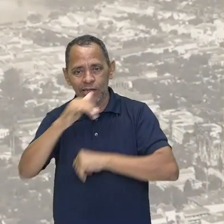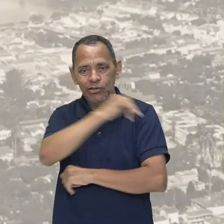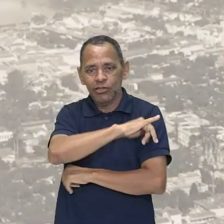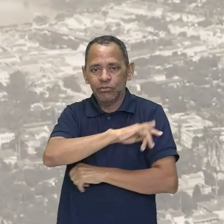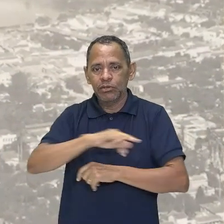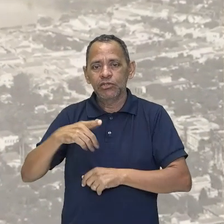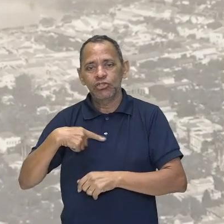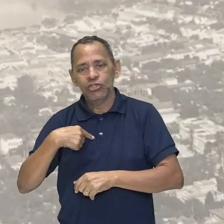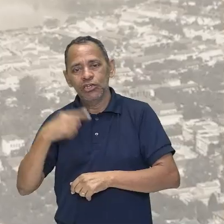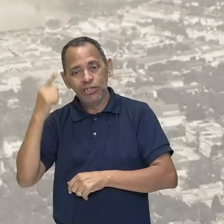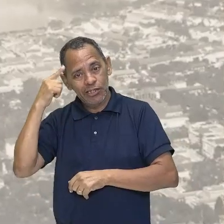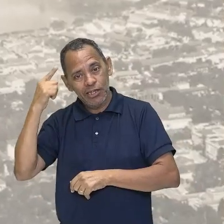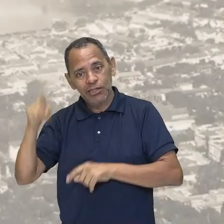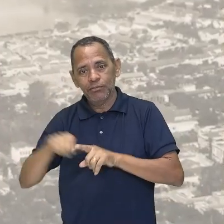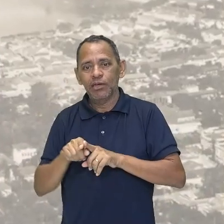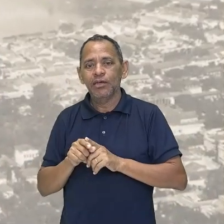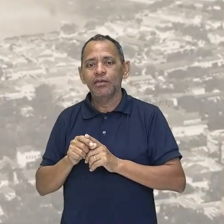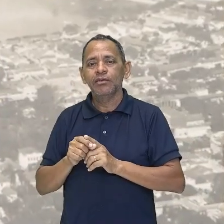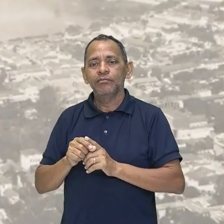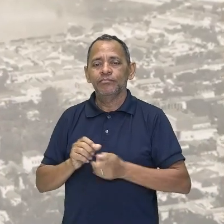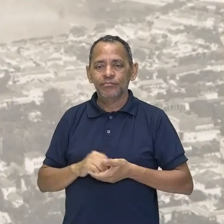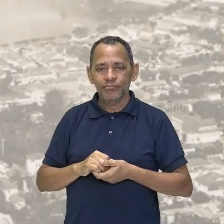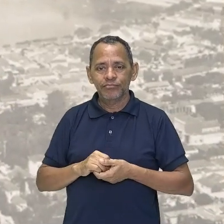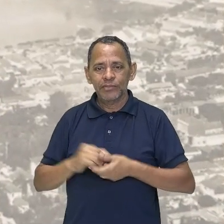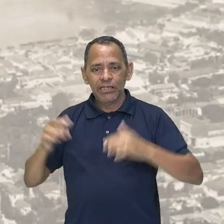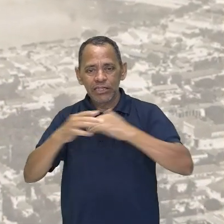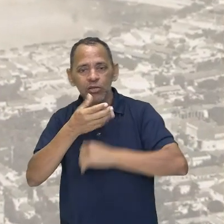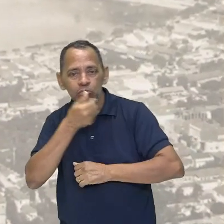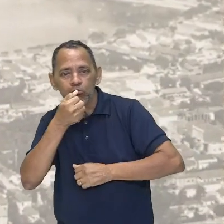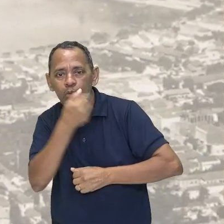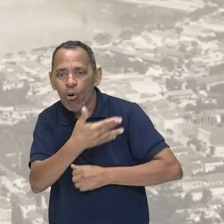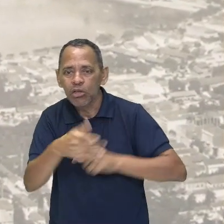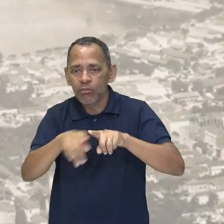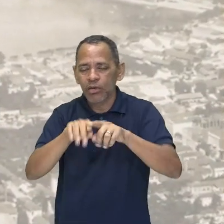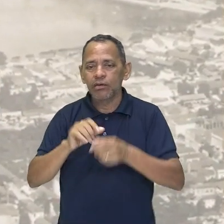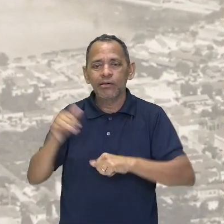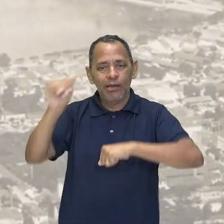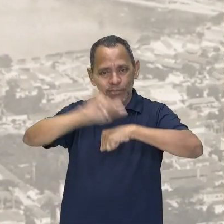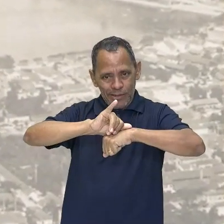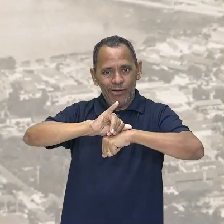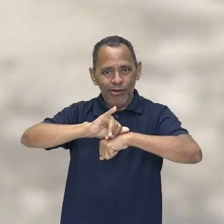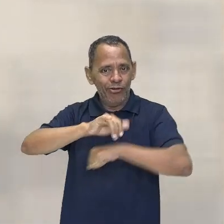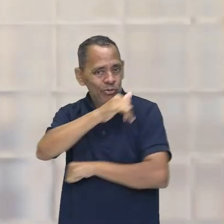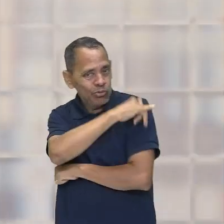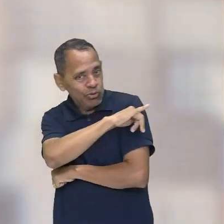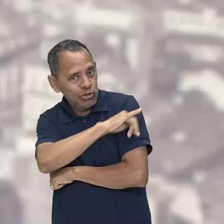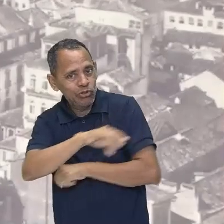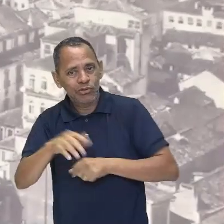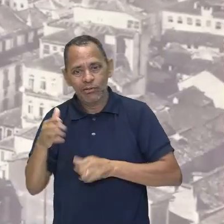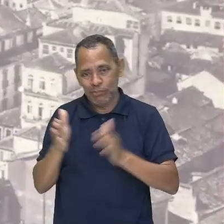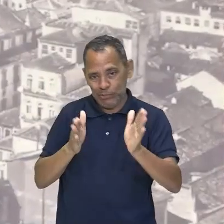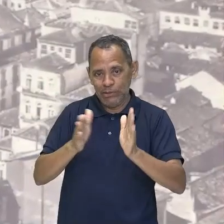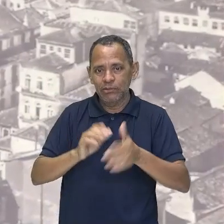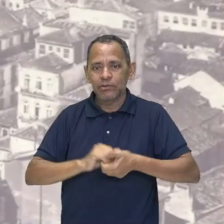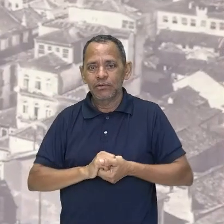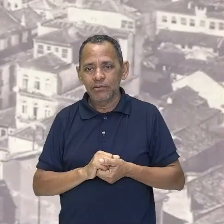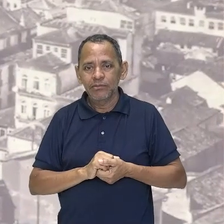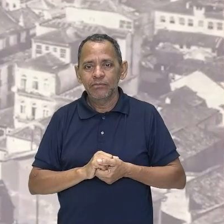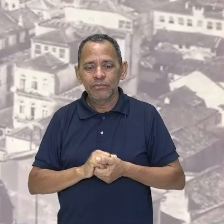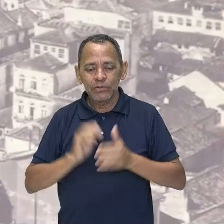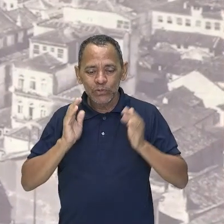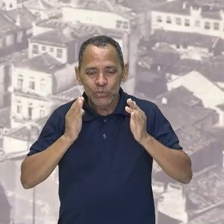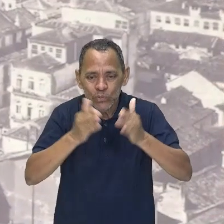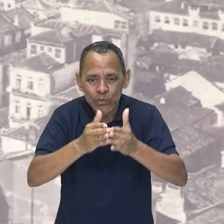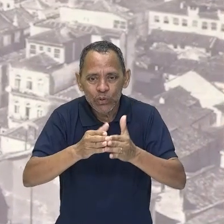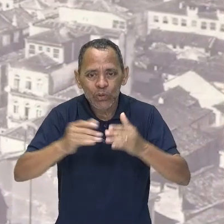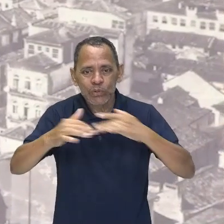de tornar a cidade mais atraente, até porque a capital do Brasil, à época, era a cidade do Rio de Janeiro. Um ponto central da cidade